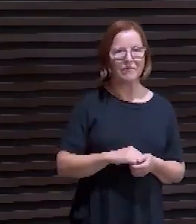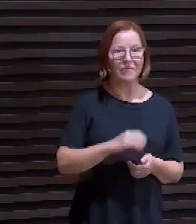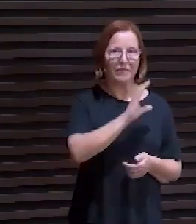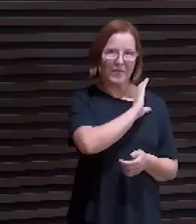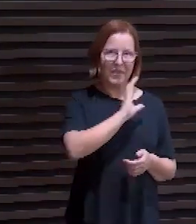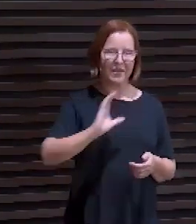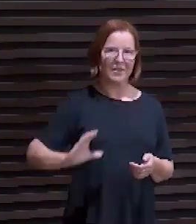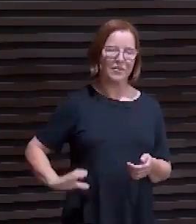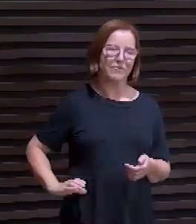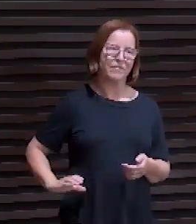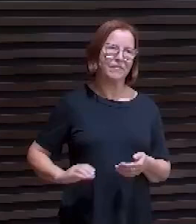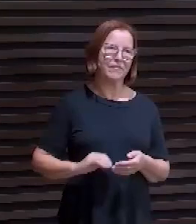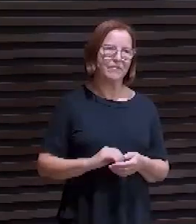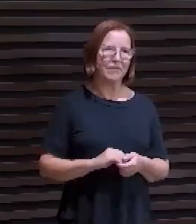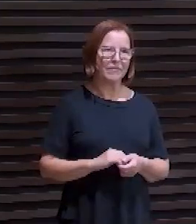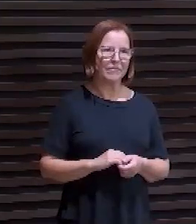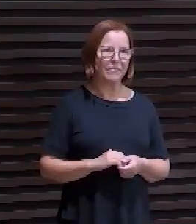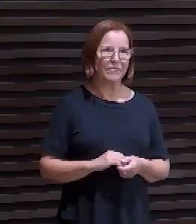Cristo.